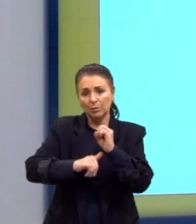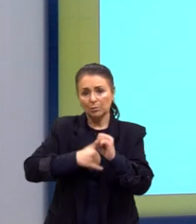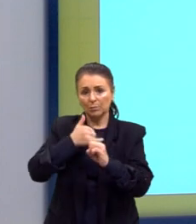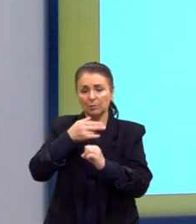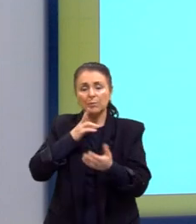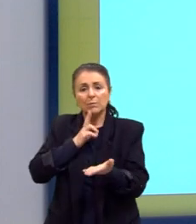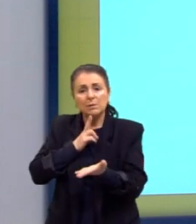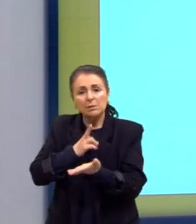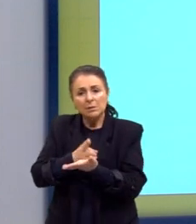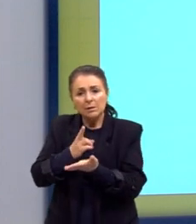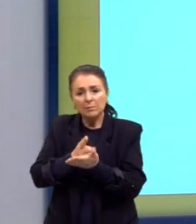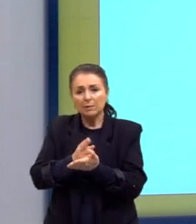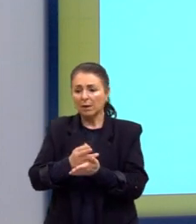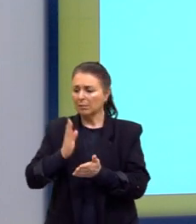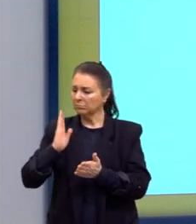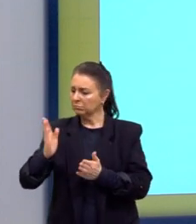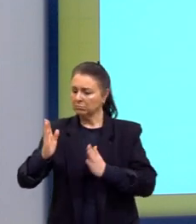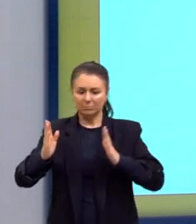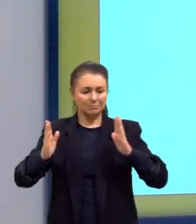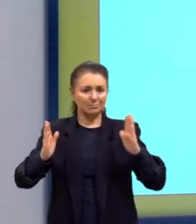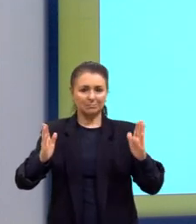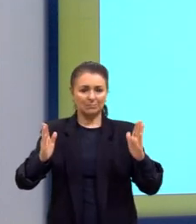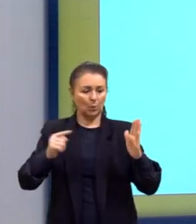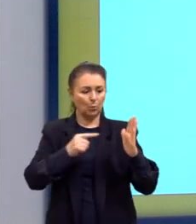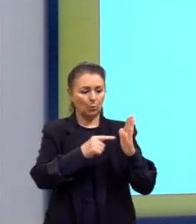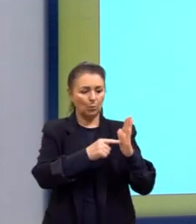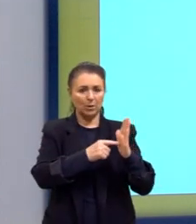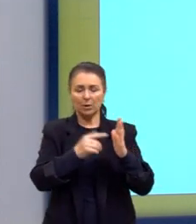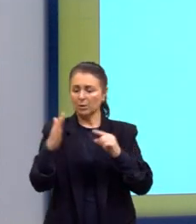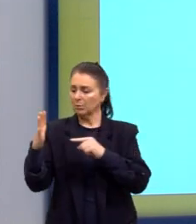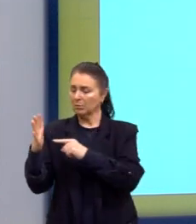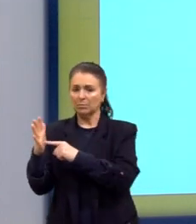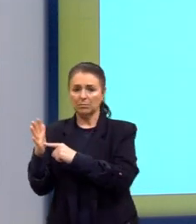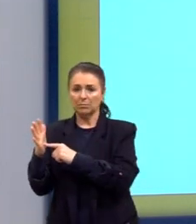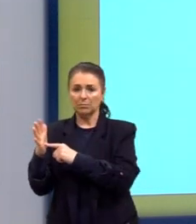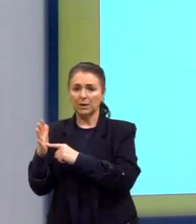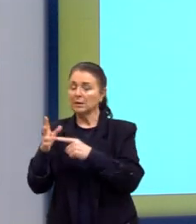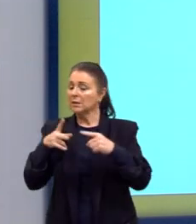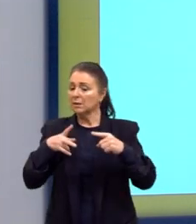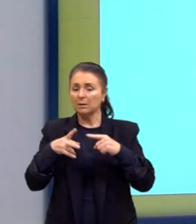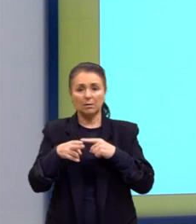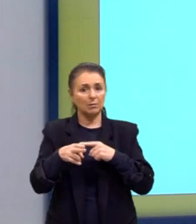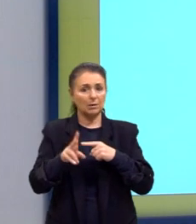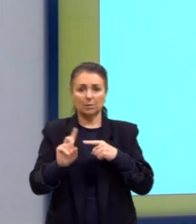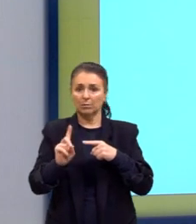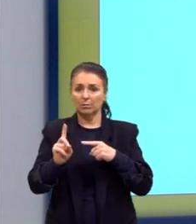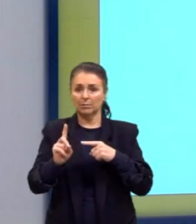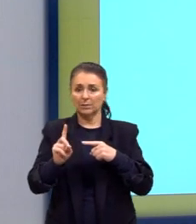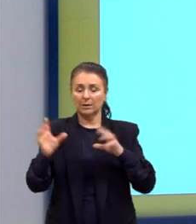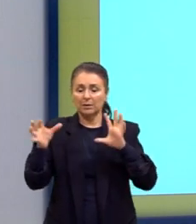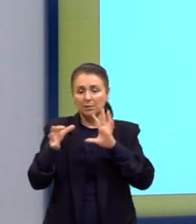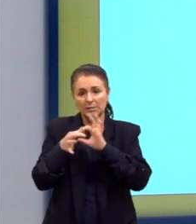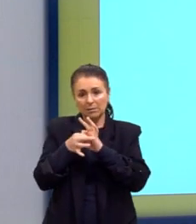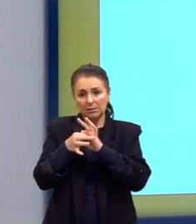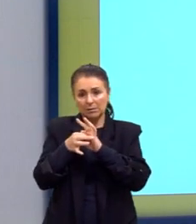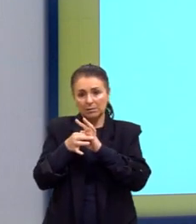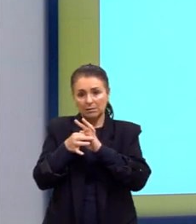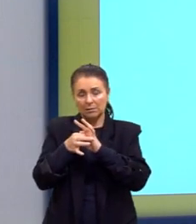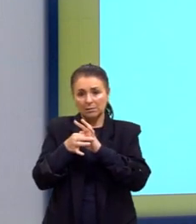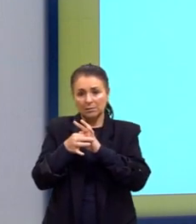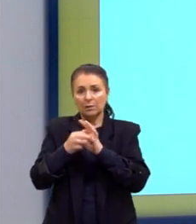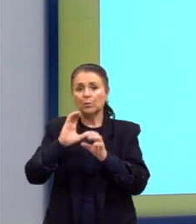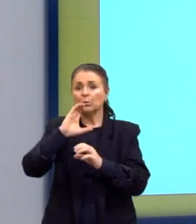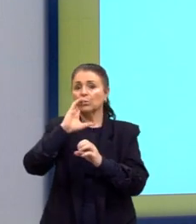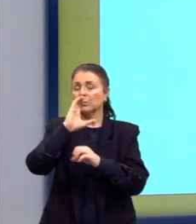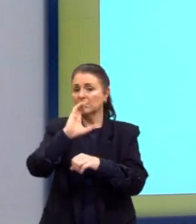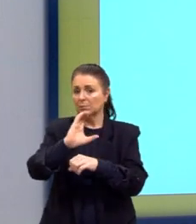ele sempre vai estar na extremidade ele vai tá sempre ligado a um carbono só ele não vai estar interrompendo as ligações entre